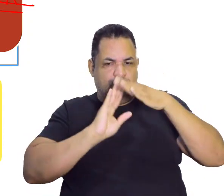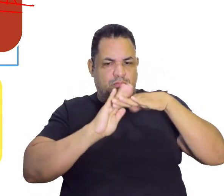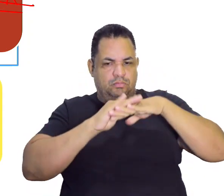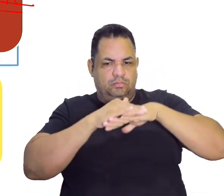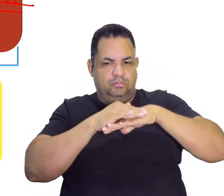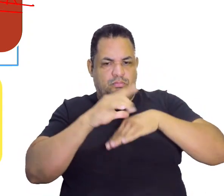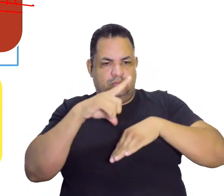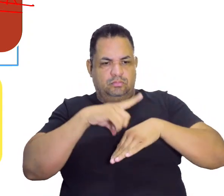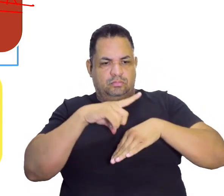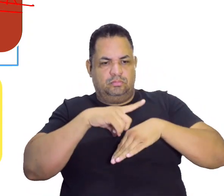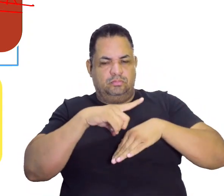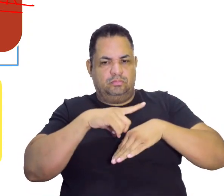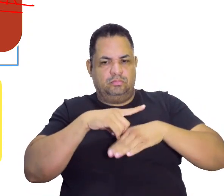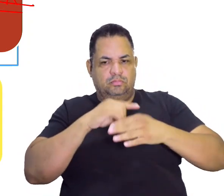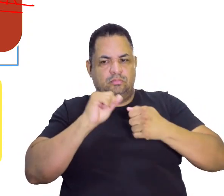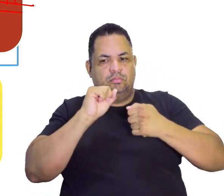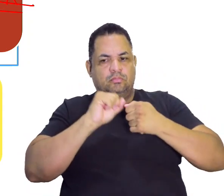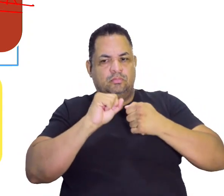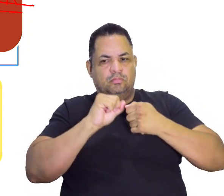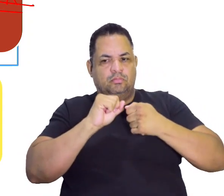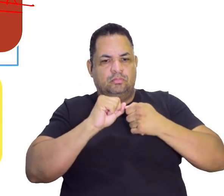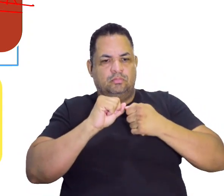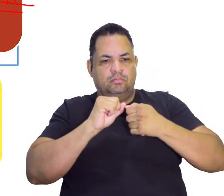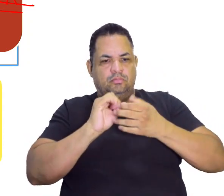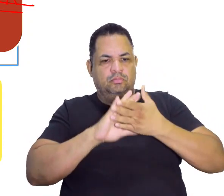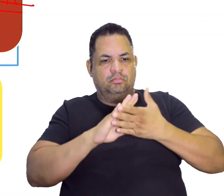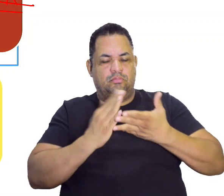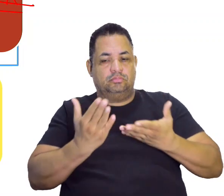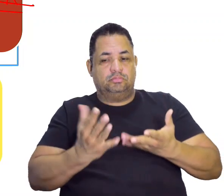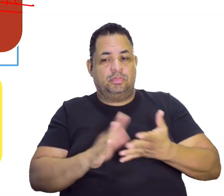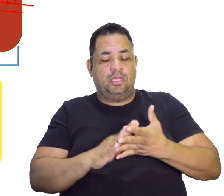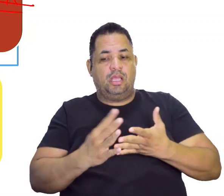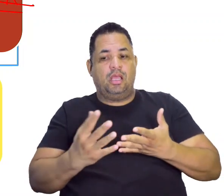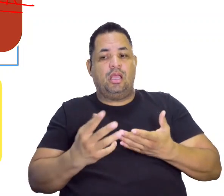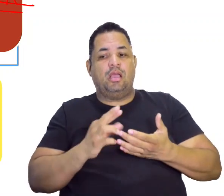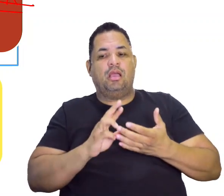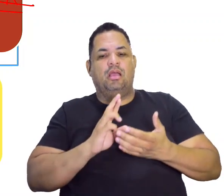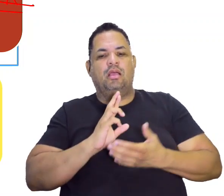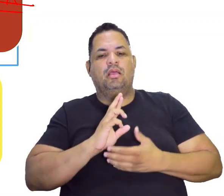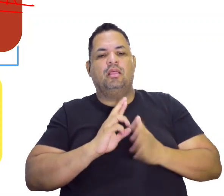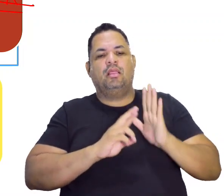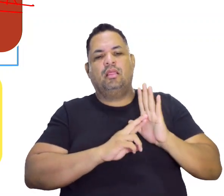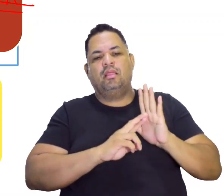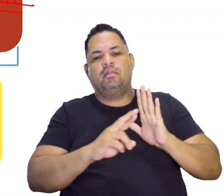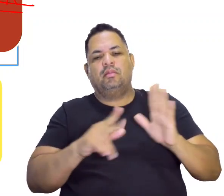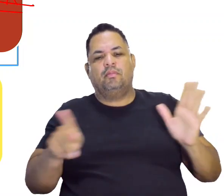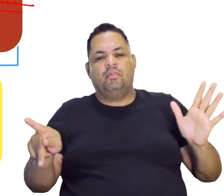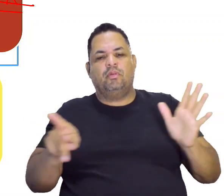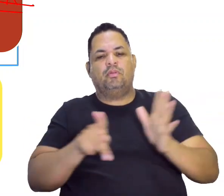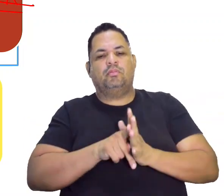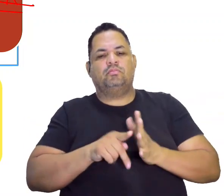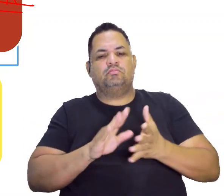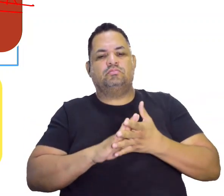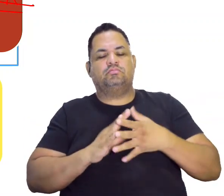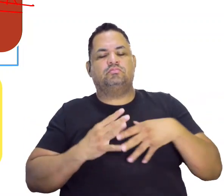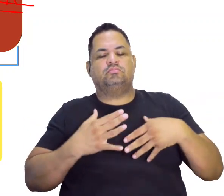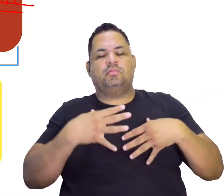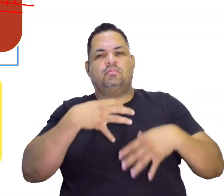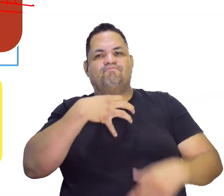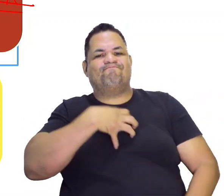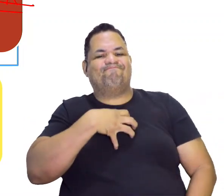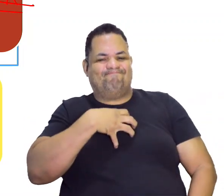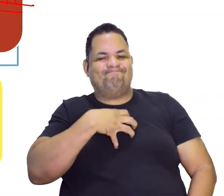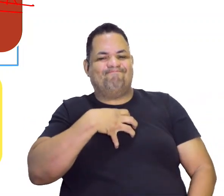sombrio, então ele ia fazer, se o seu mundo, se o seu próprio mundo era um mundo triste,